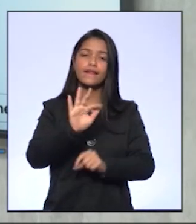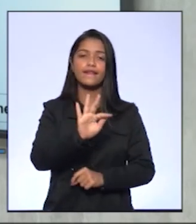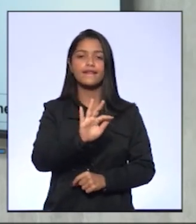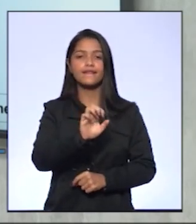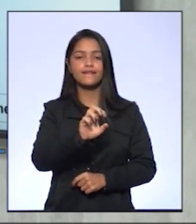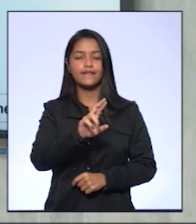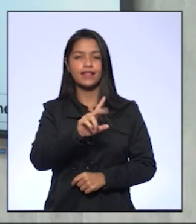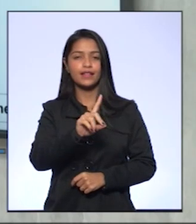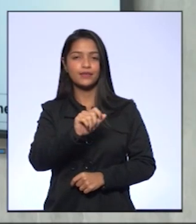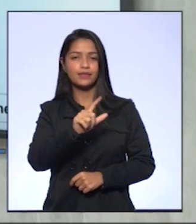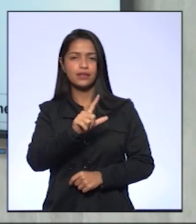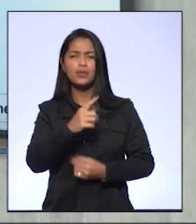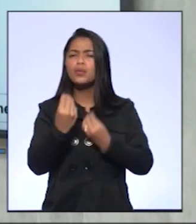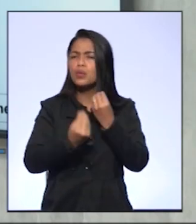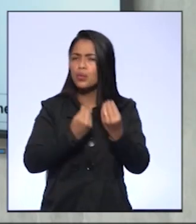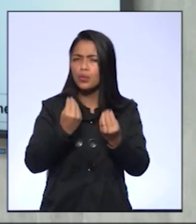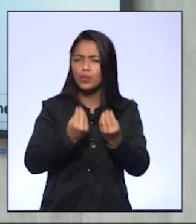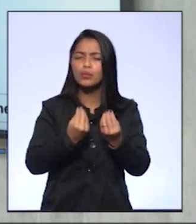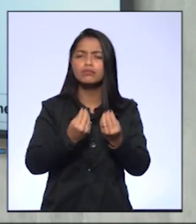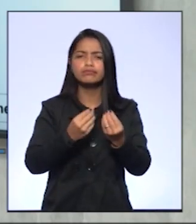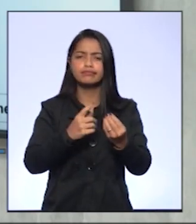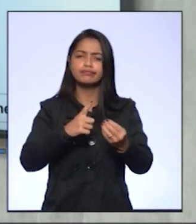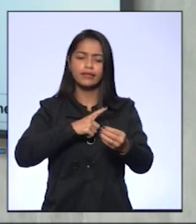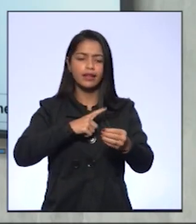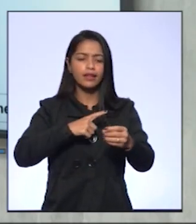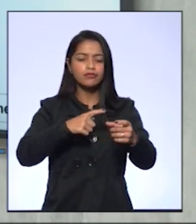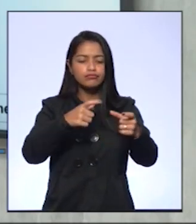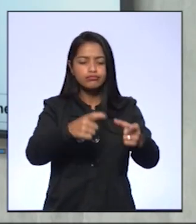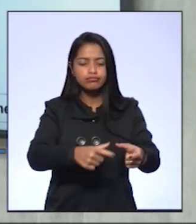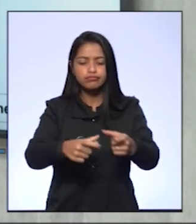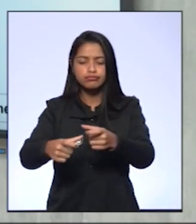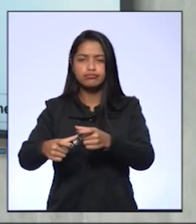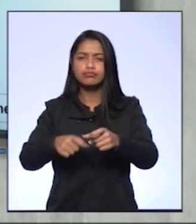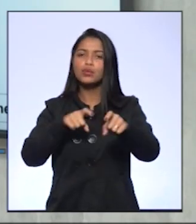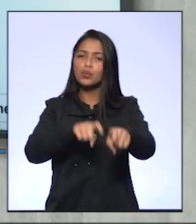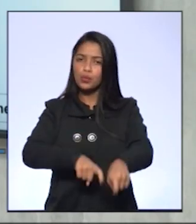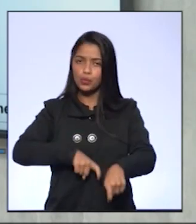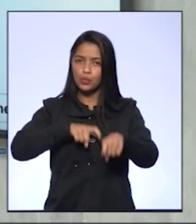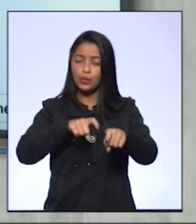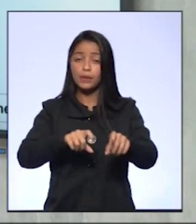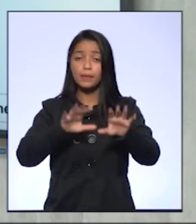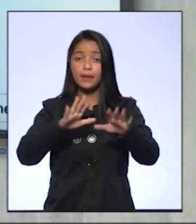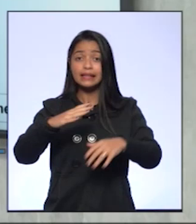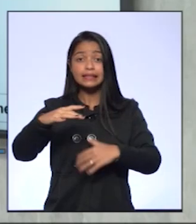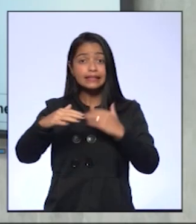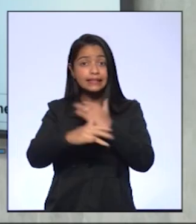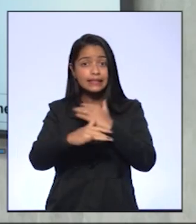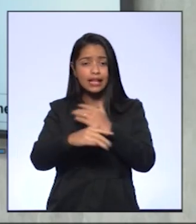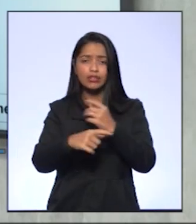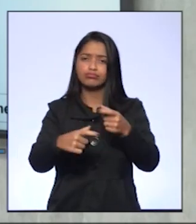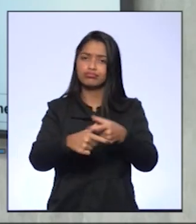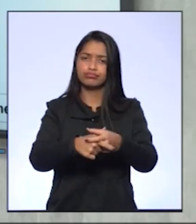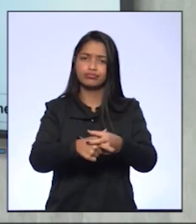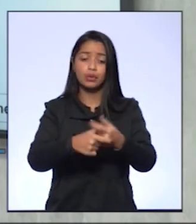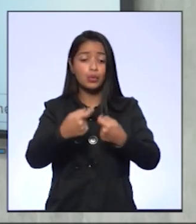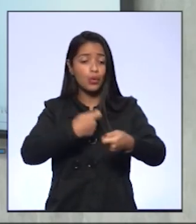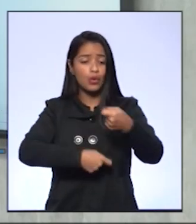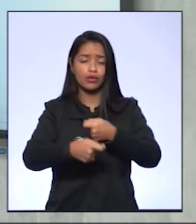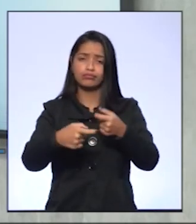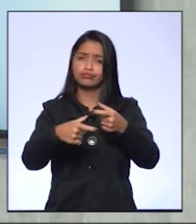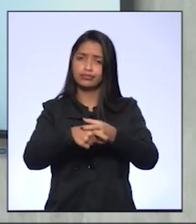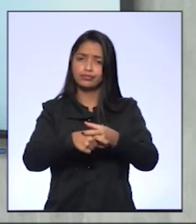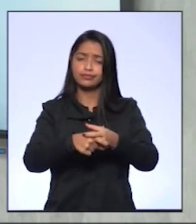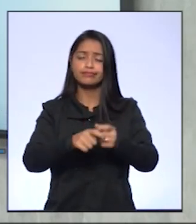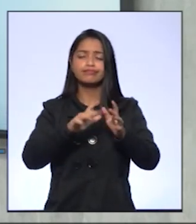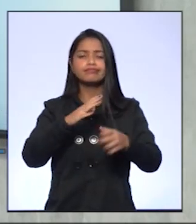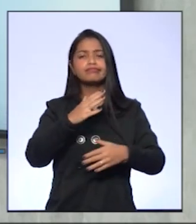feudalismo, nós temos um sistema rural, com poucas cidades e com pouco comércio. Acontece que já num período